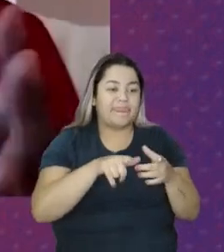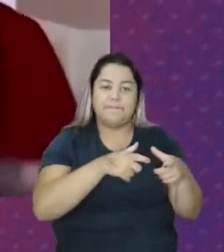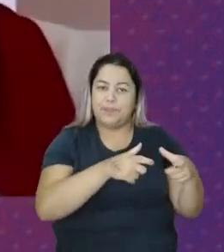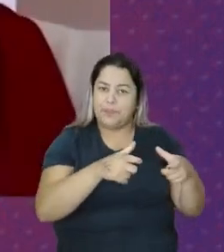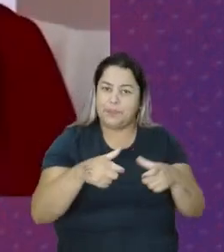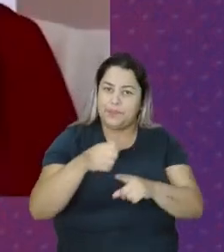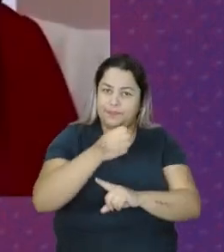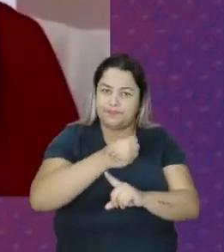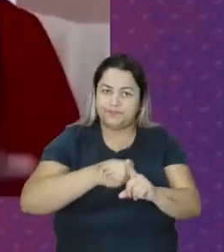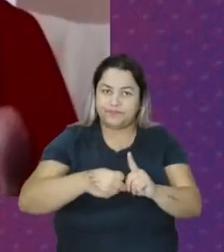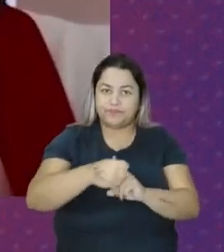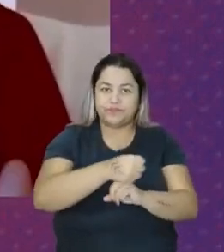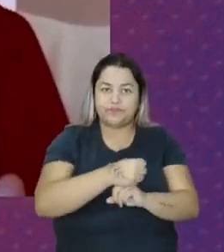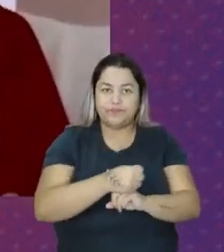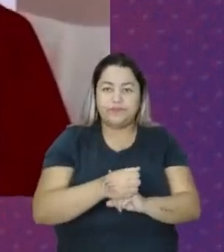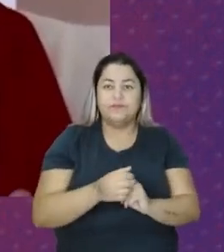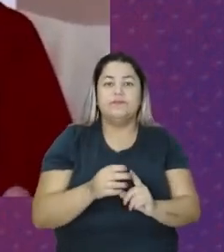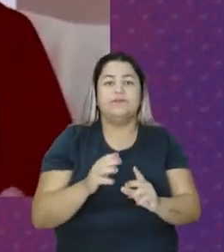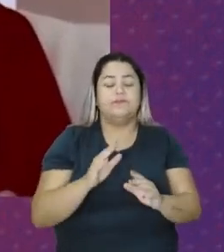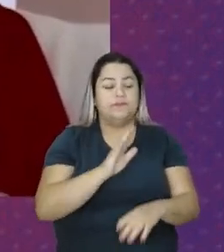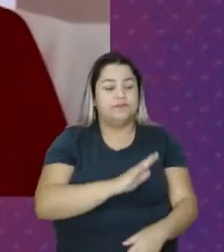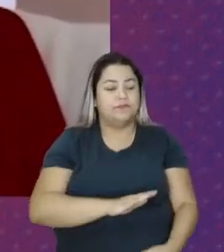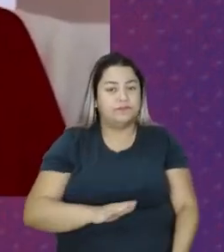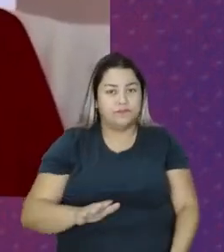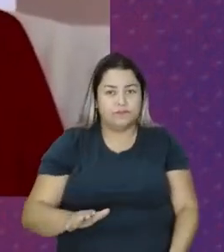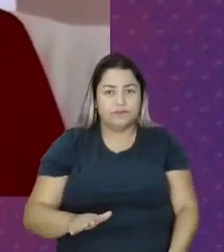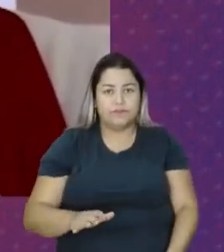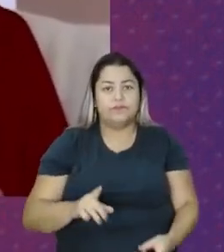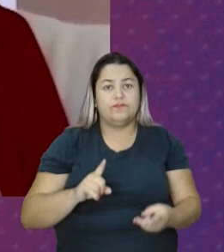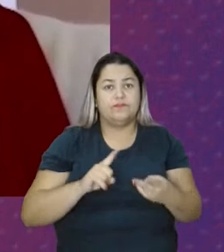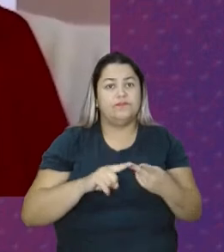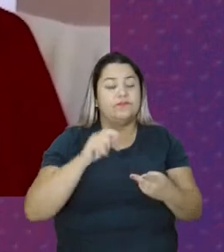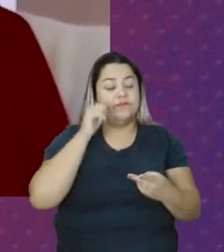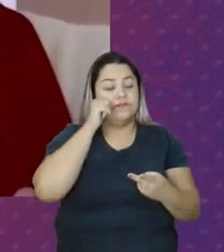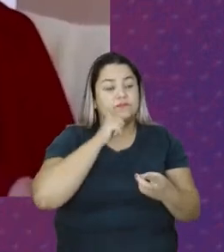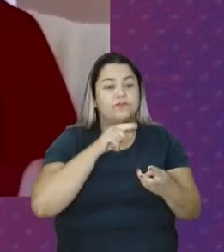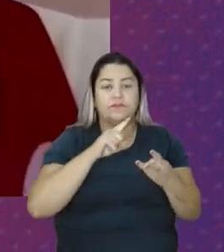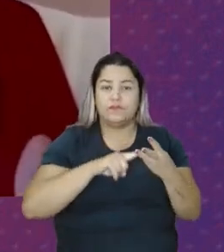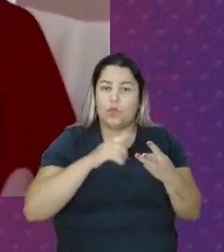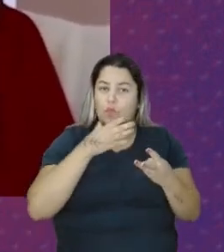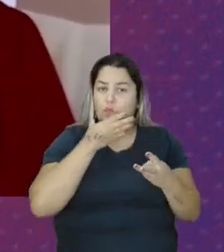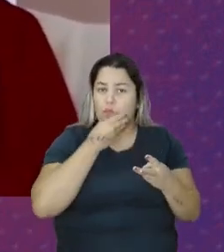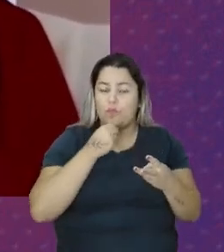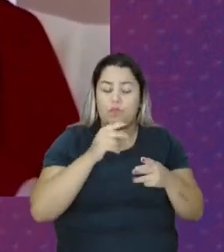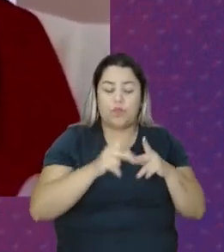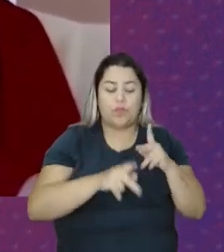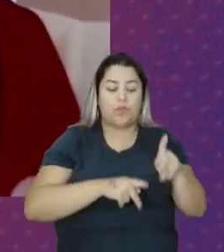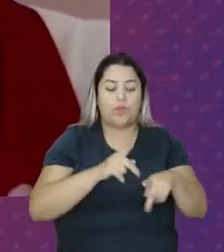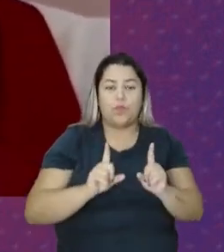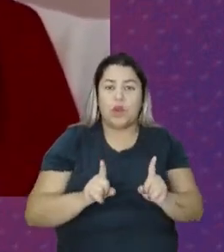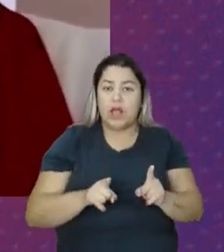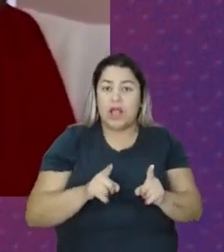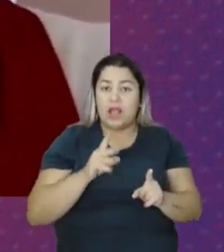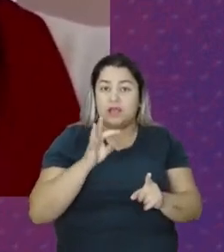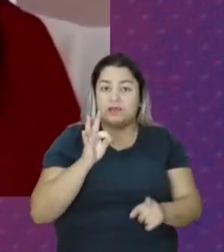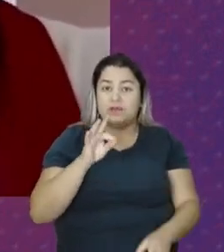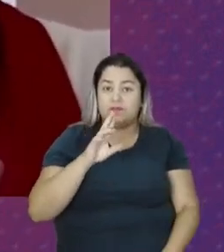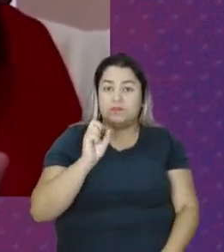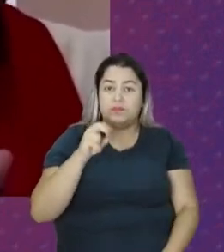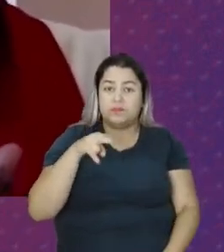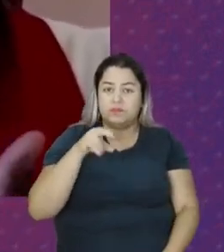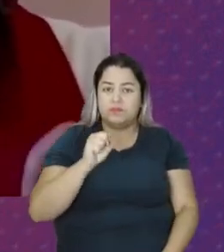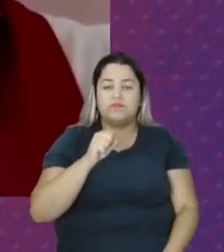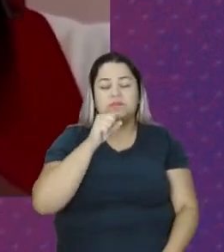da sociedade. Afeta crianças, mulheres, homens, população trans, os mais